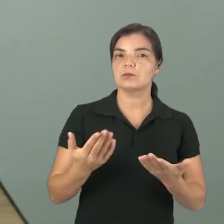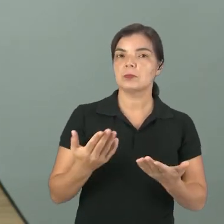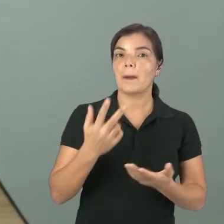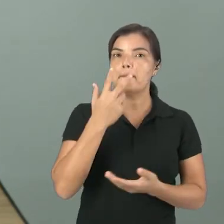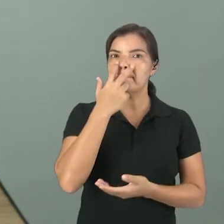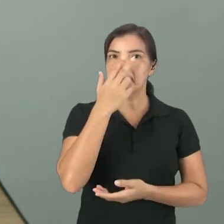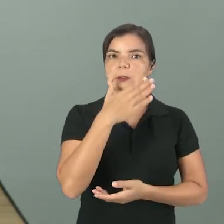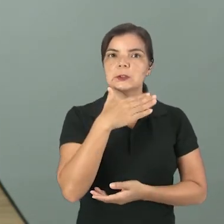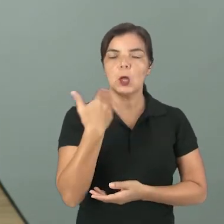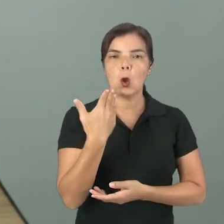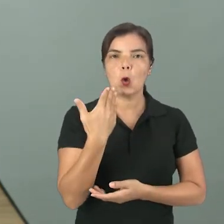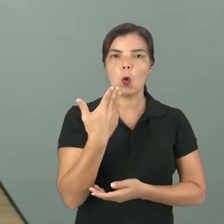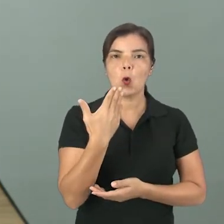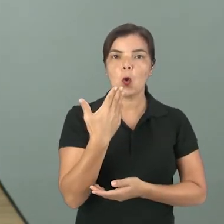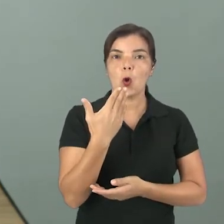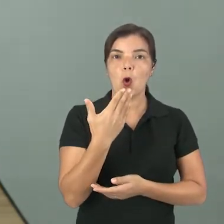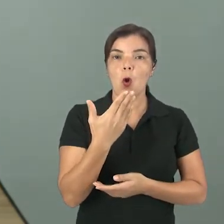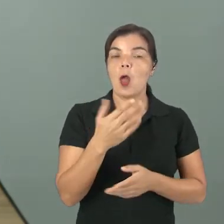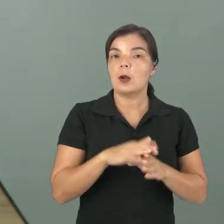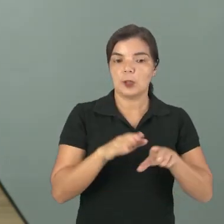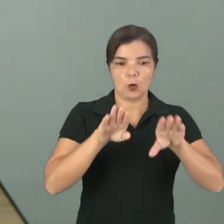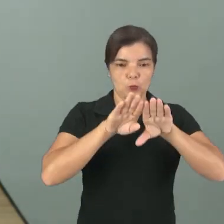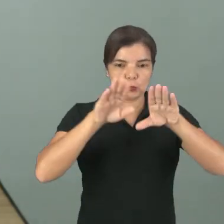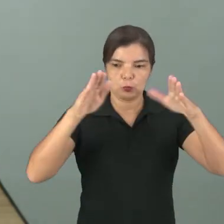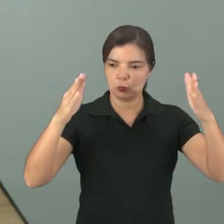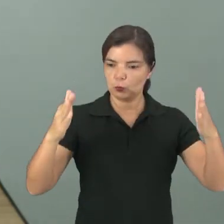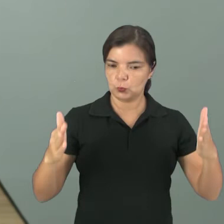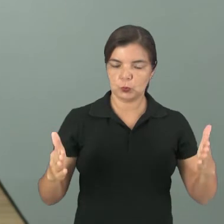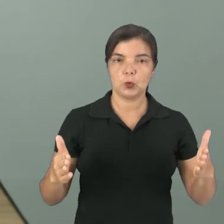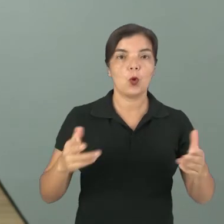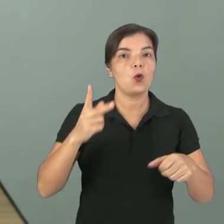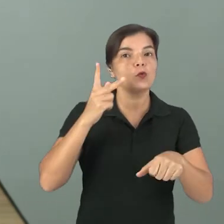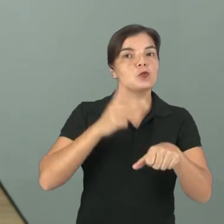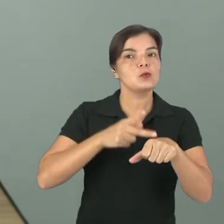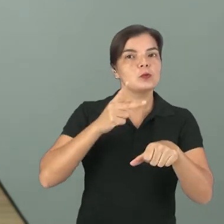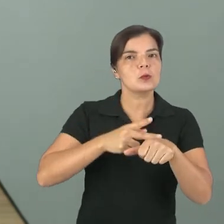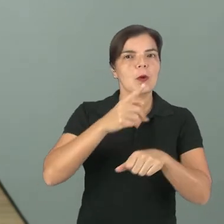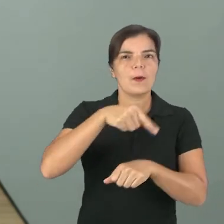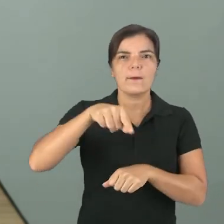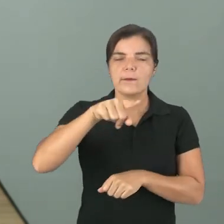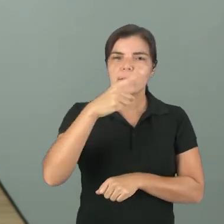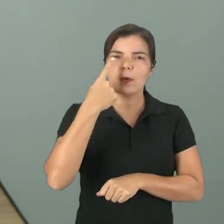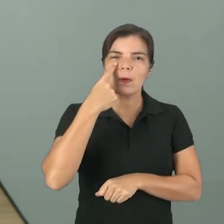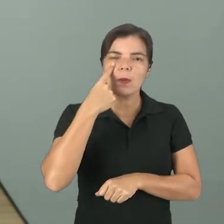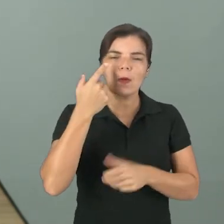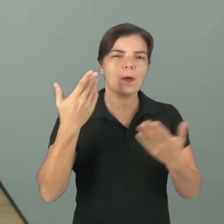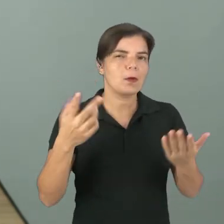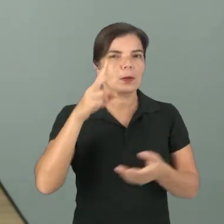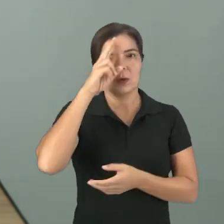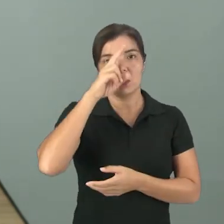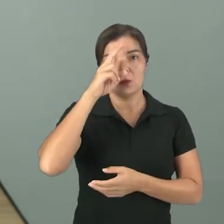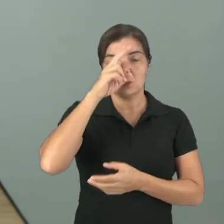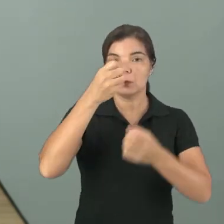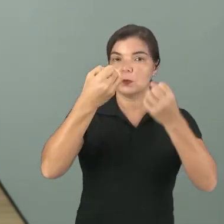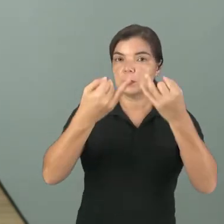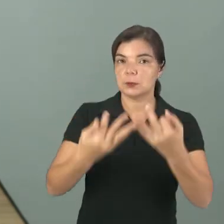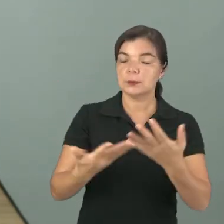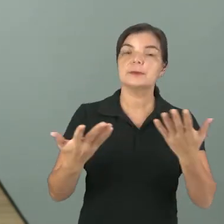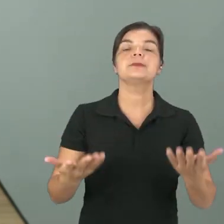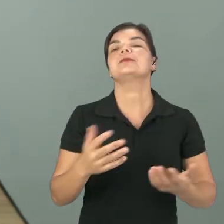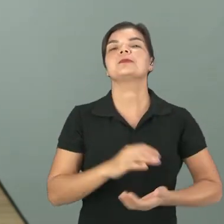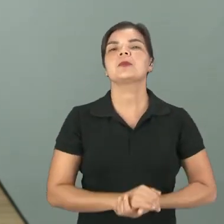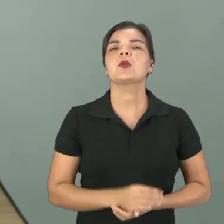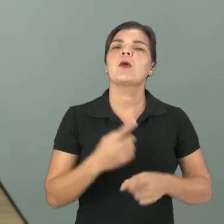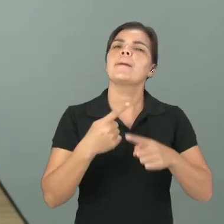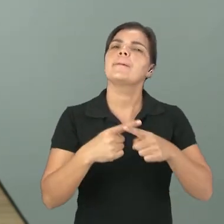aparentemente está morta, ela é colocada num caixão de vidro. Você lembra que história é essa? De qual história que eu estou